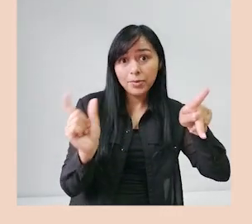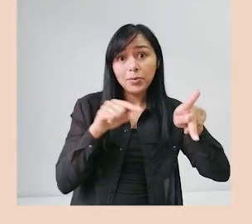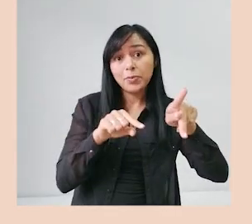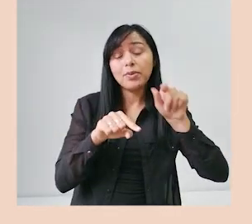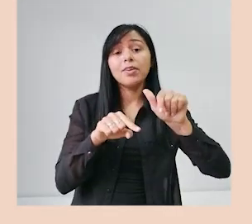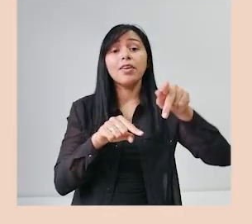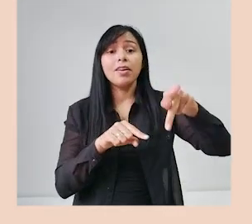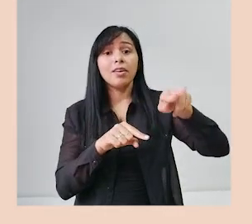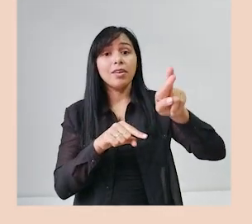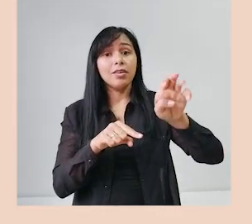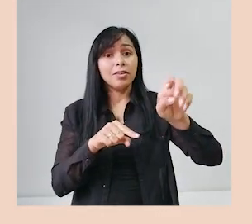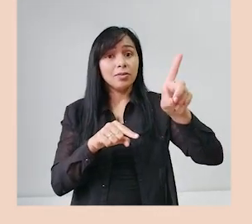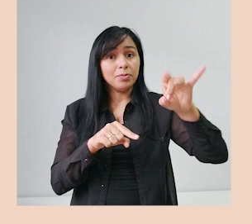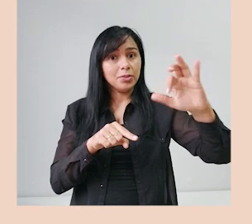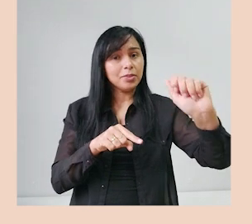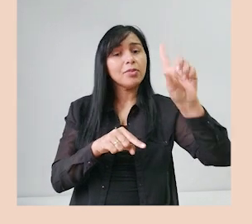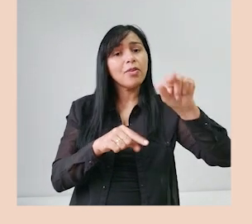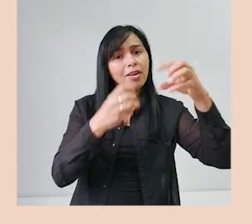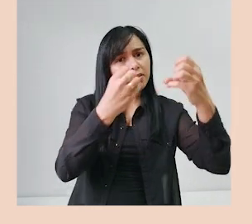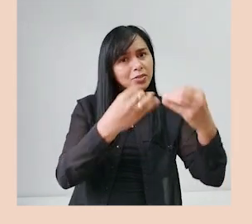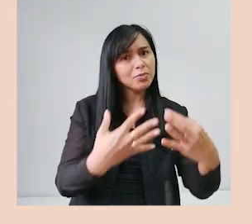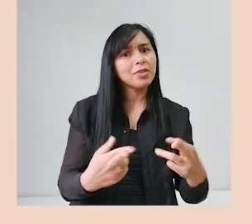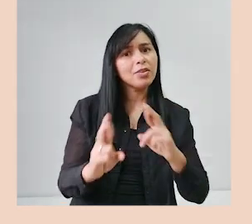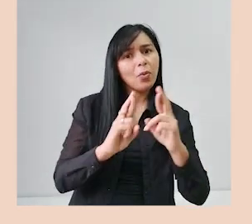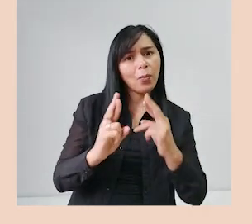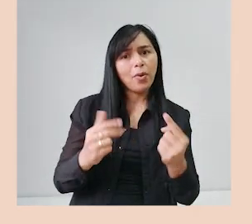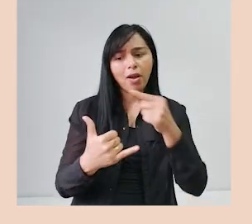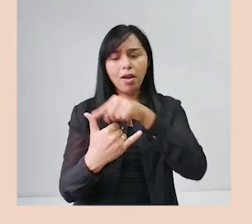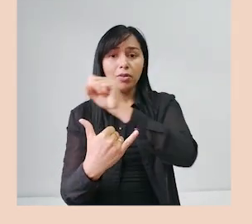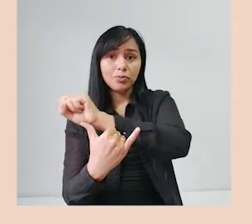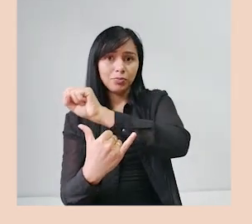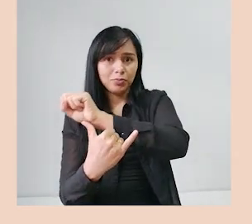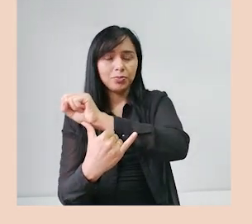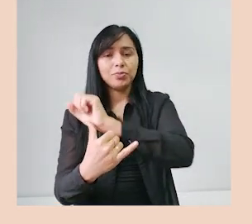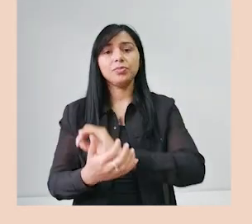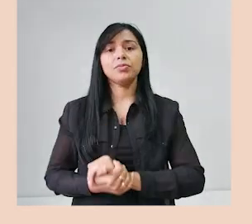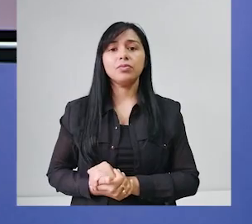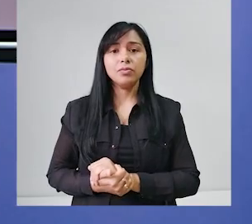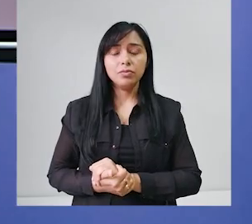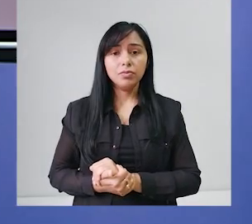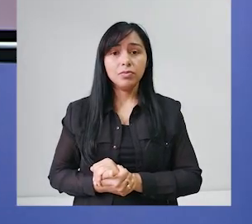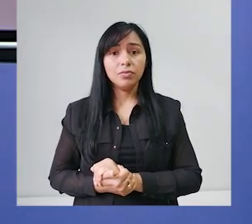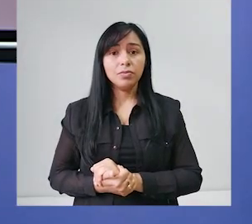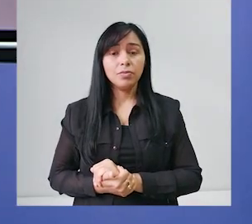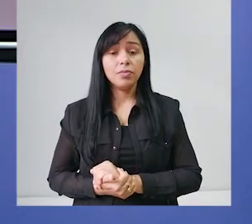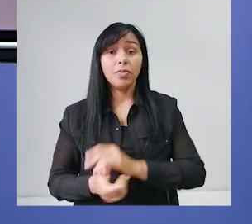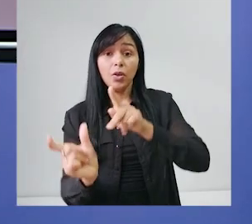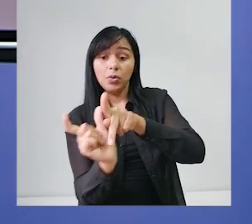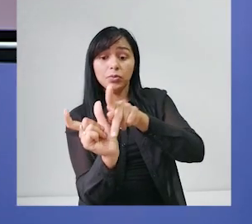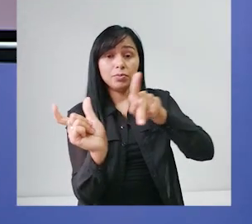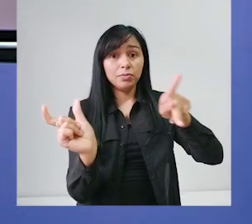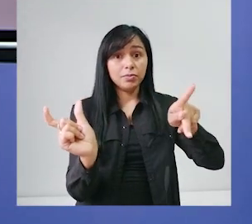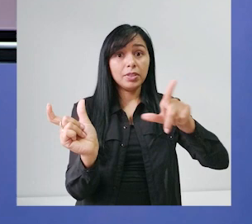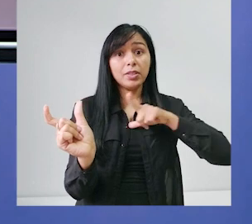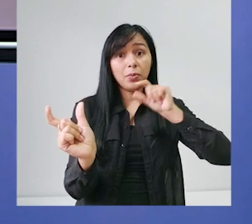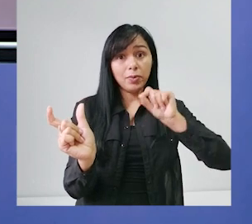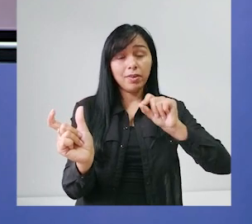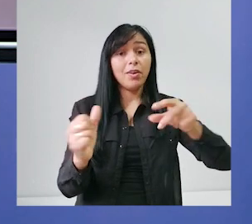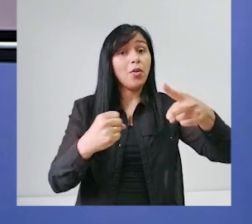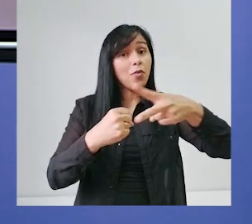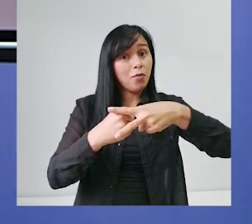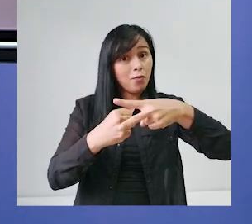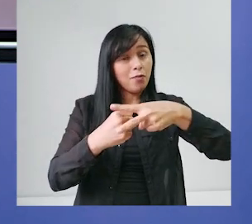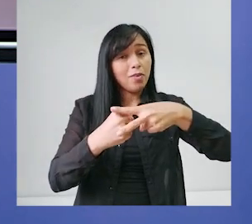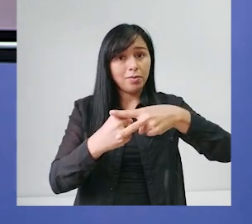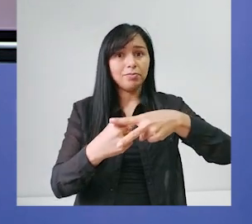é aquilo que se fala sobre o sujeito ou seja corresponde ao enunciado feito no predicado é aquela parte que